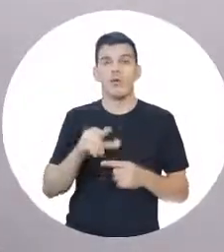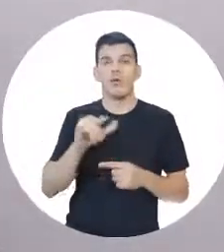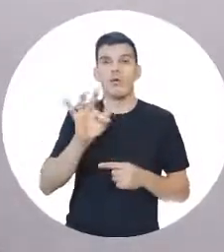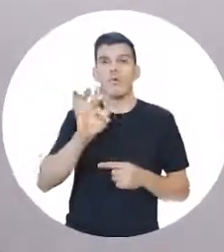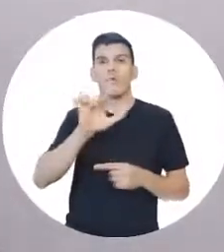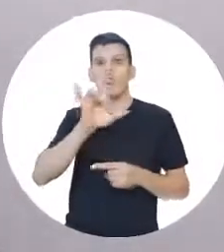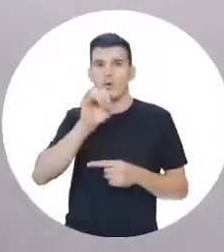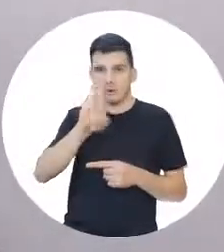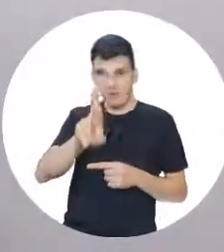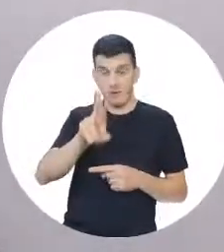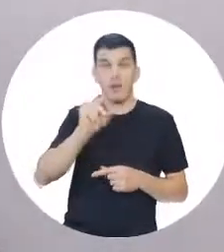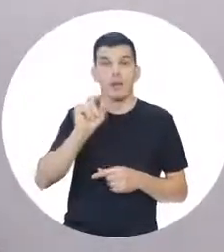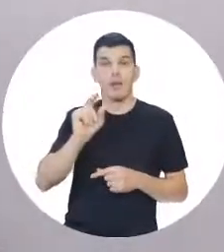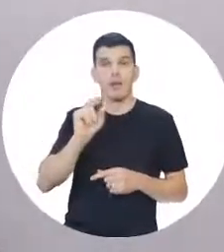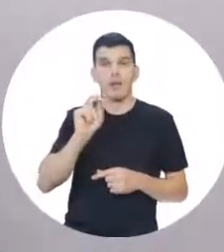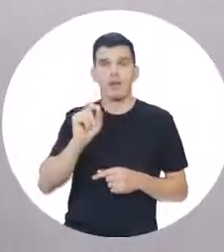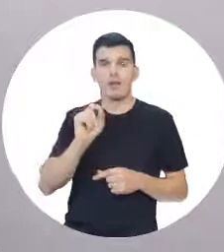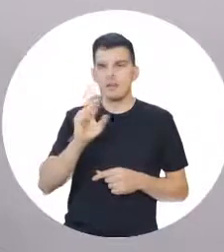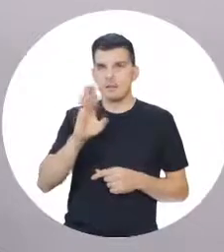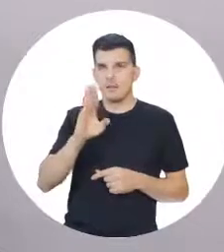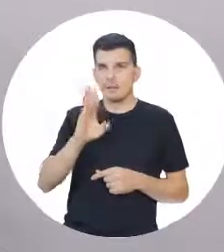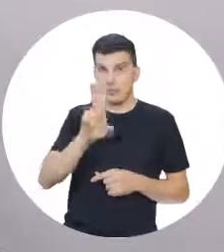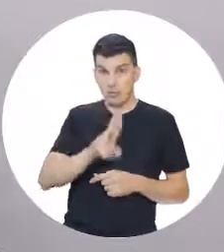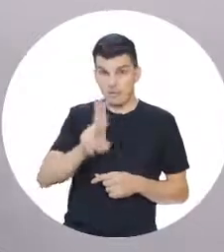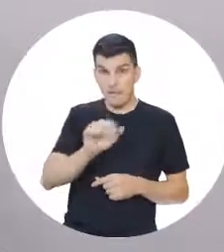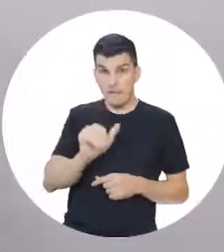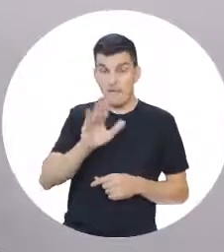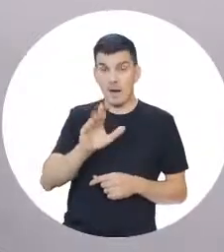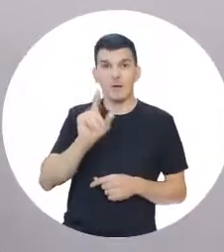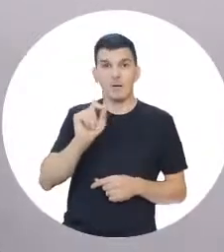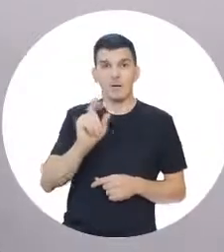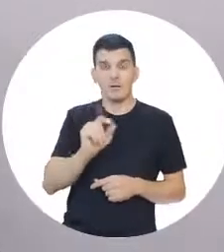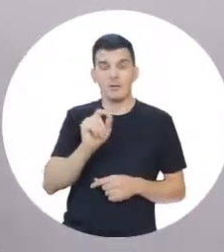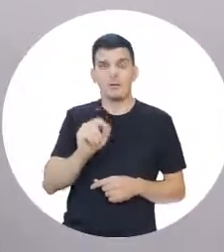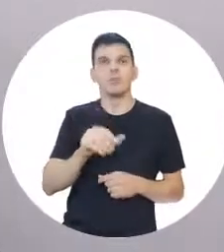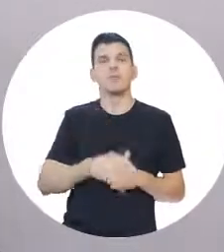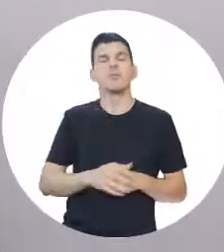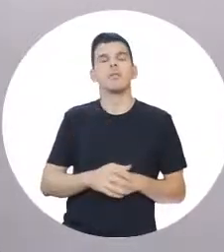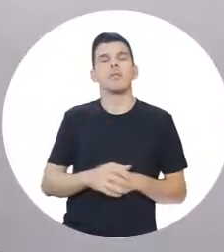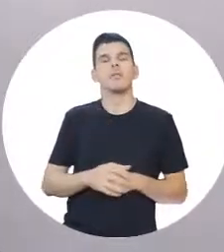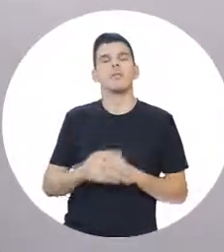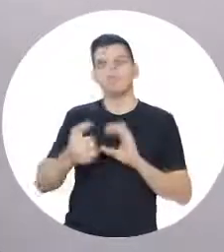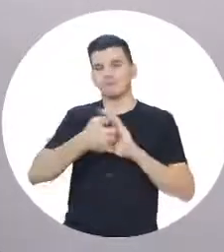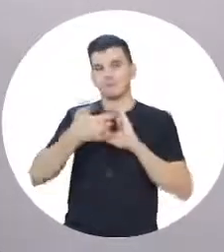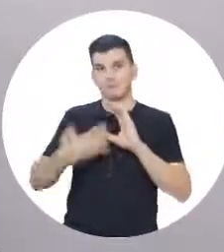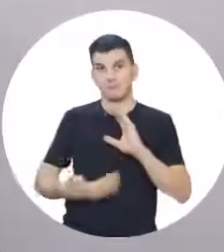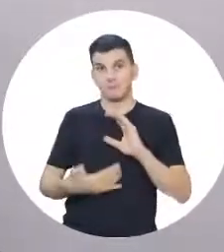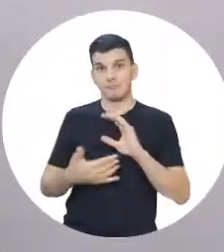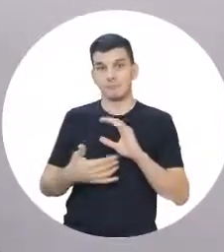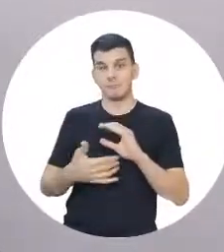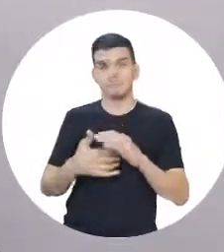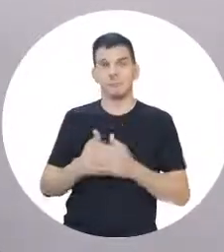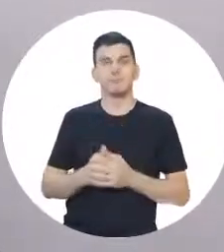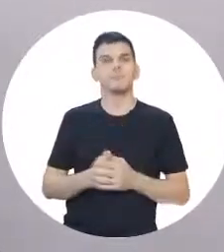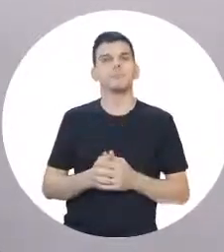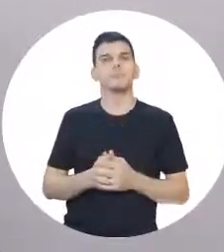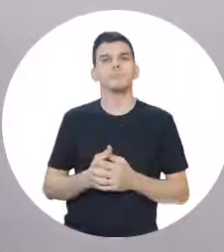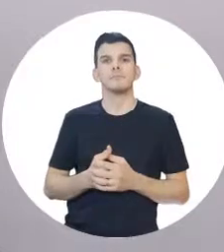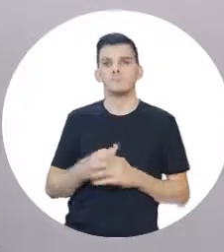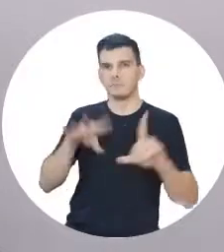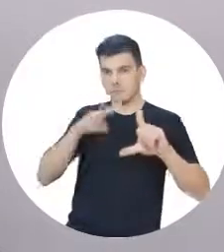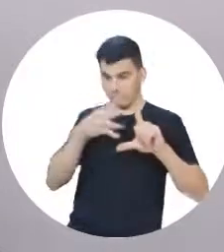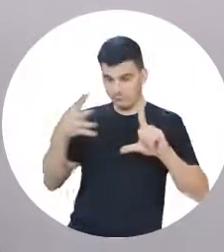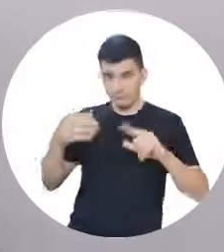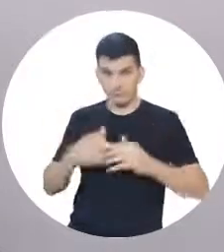fato do flúor ser uma das substâncias, principalmente a ponto do fato do flúor ser um dos elementos de menor raio da